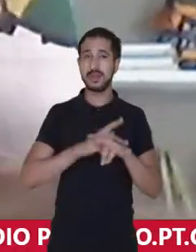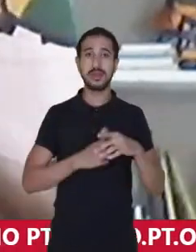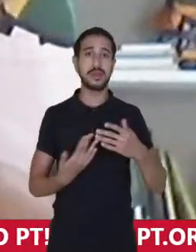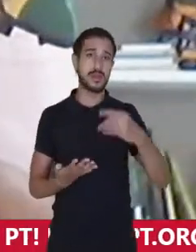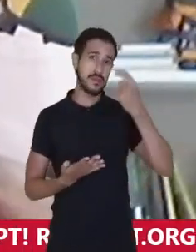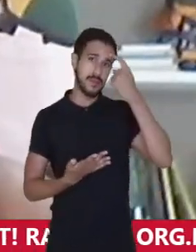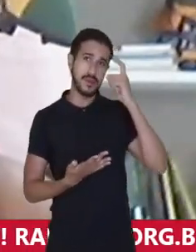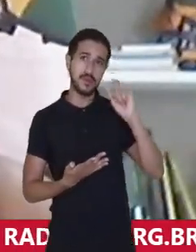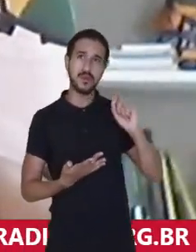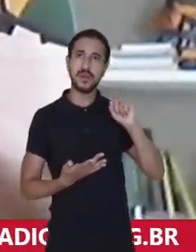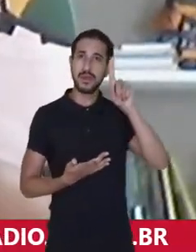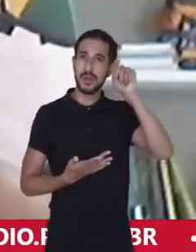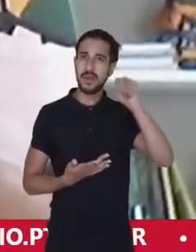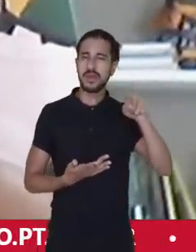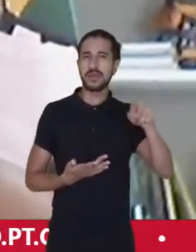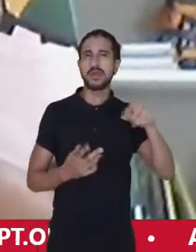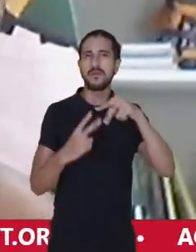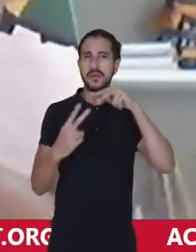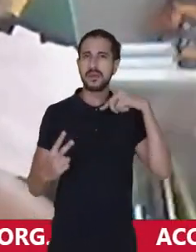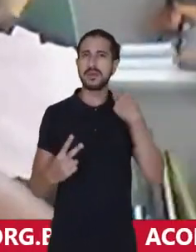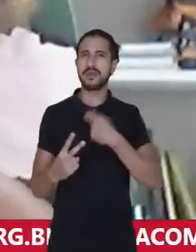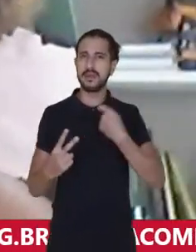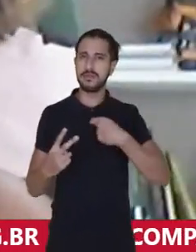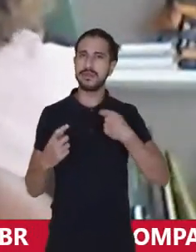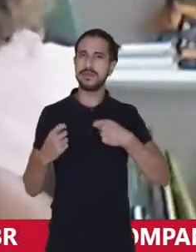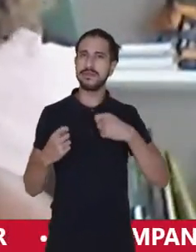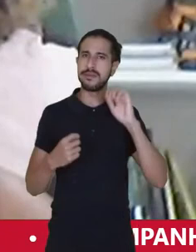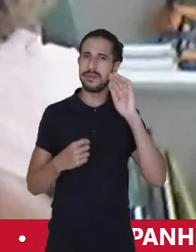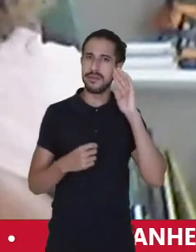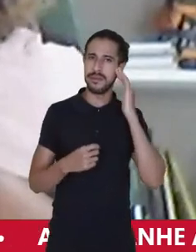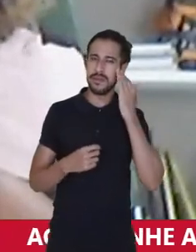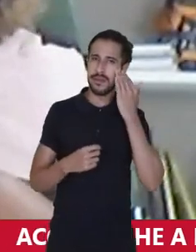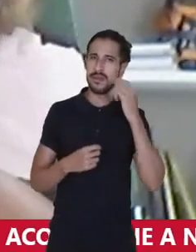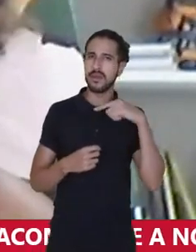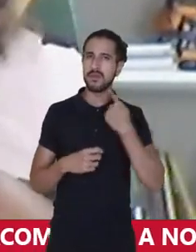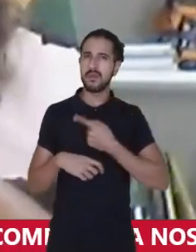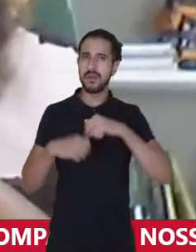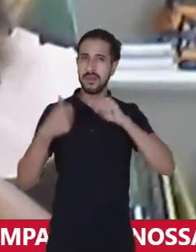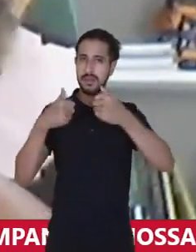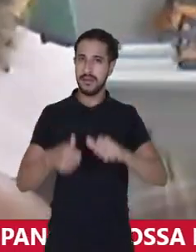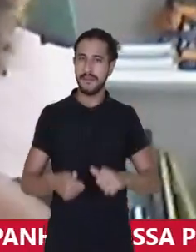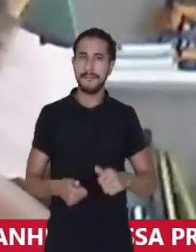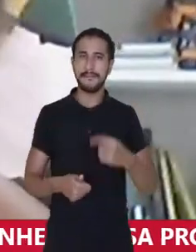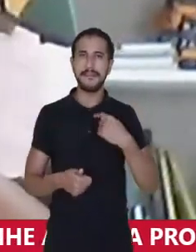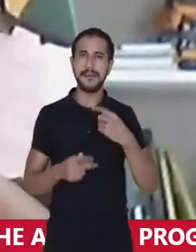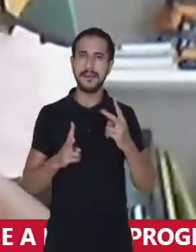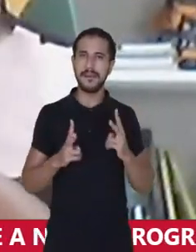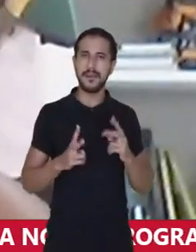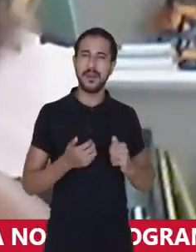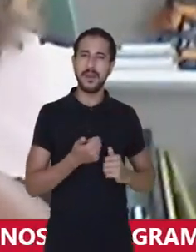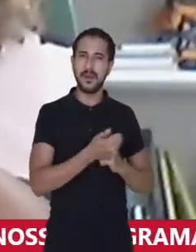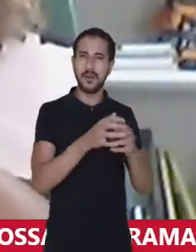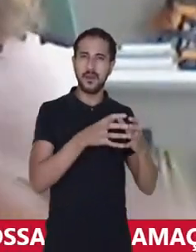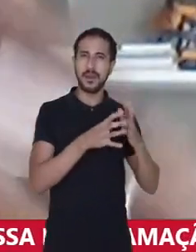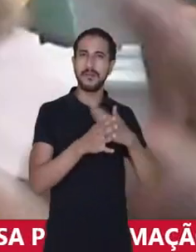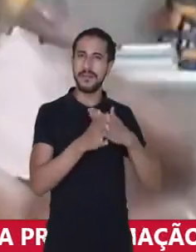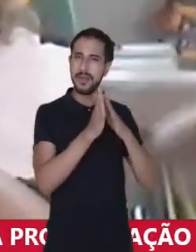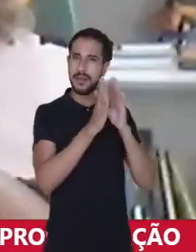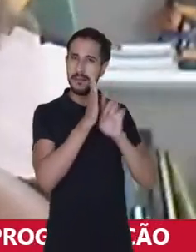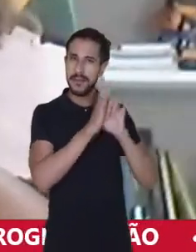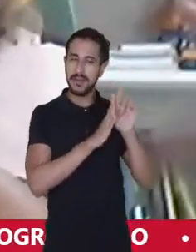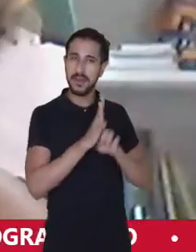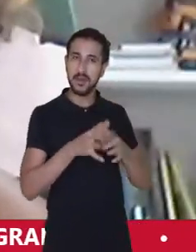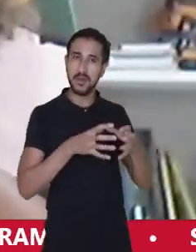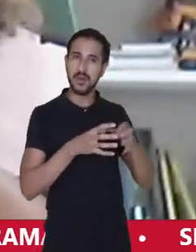acho que essa também é uma leitura que a gente precisa fazer nas nossas análises, né? Eu acompanho um grupo agora na minha pesquisa, que é